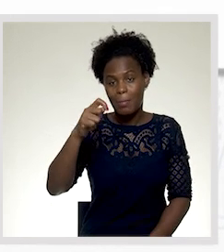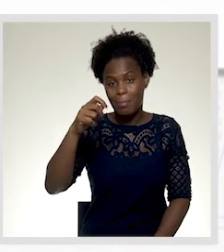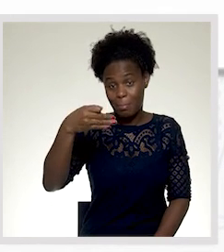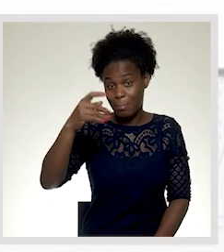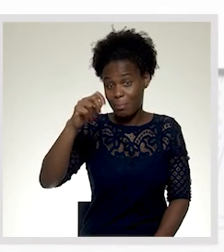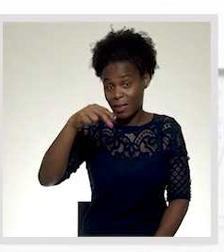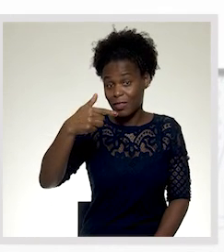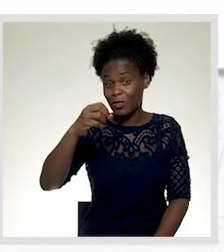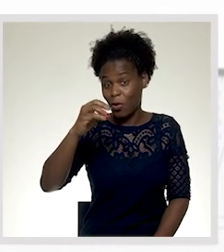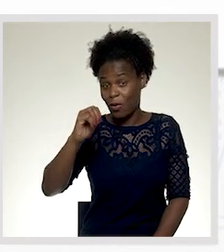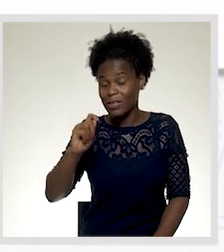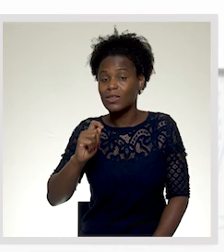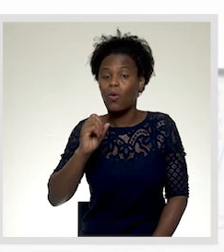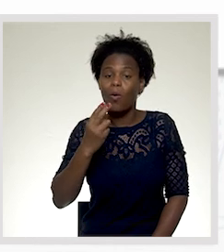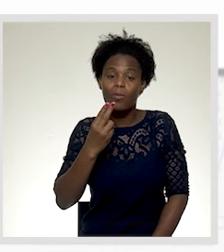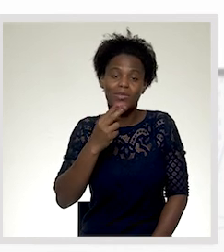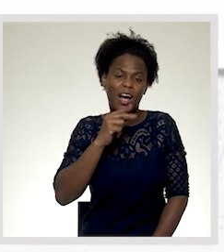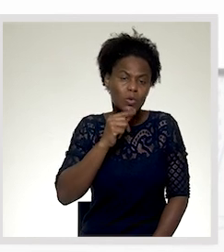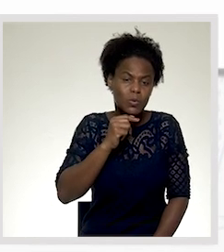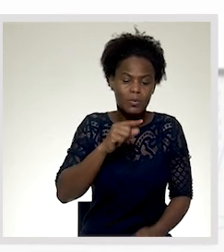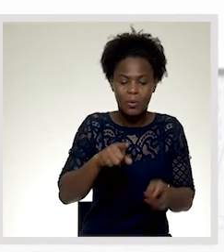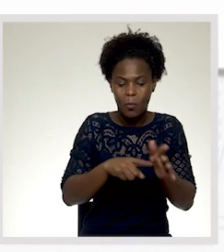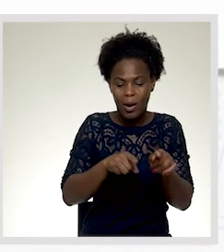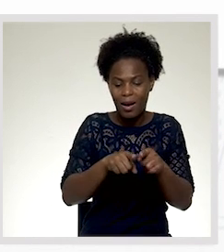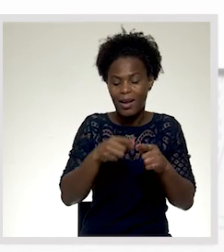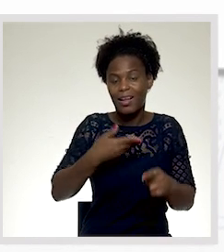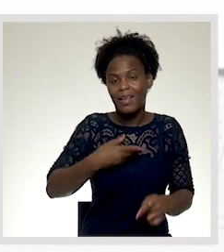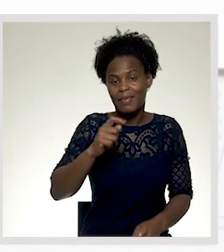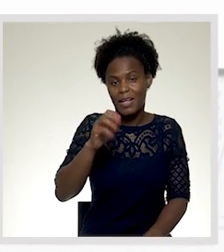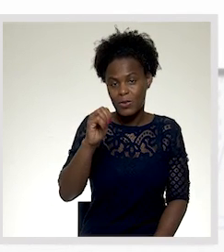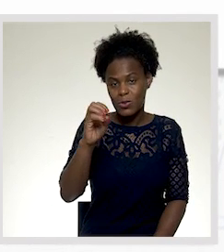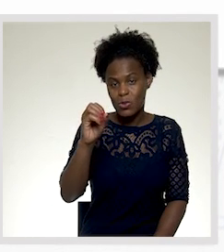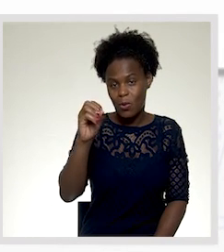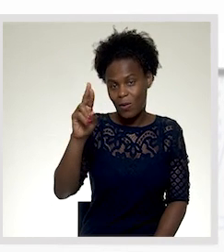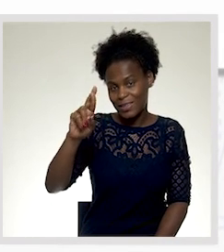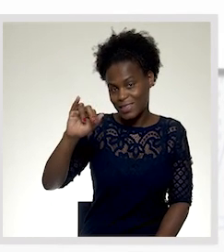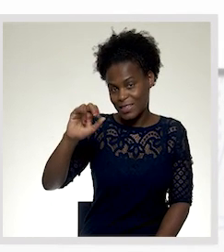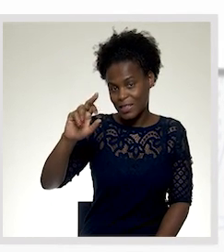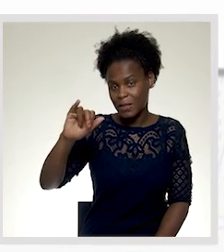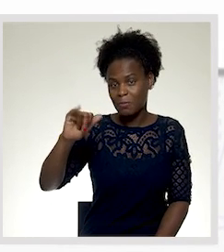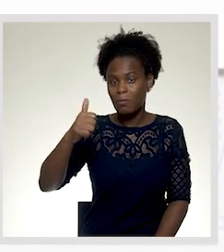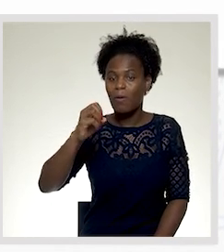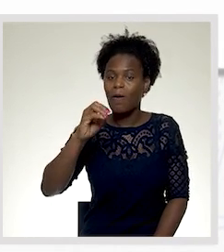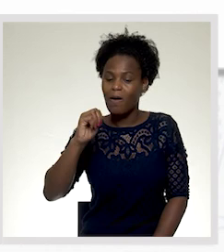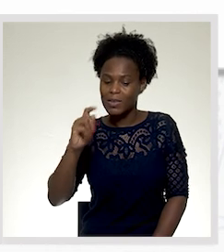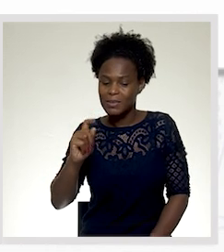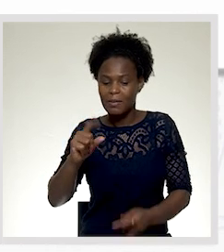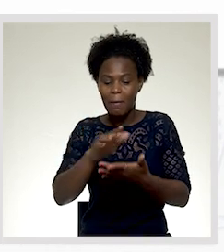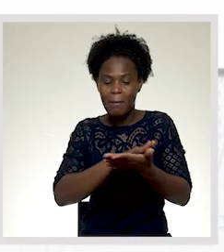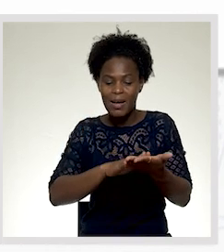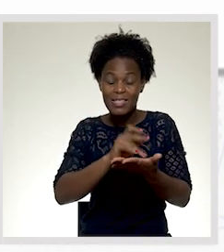uma desoxirribose, e tem consigo também as bases azotares, que podem ser adenina,